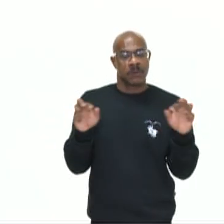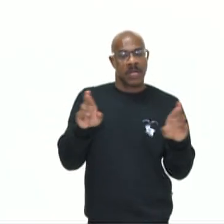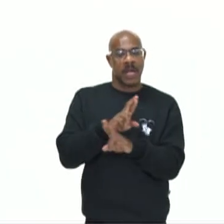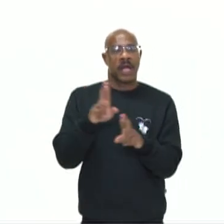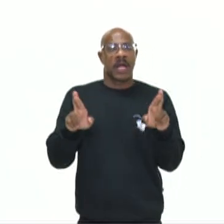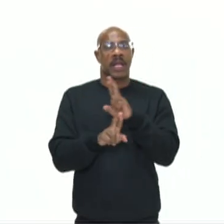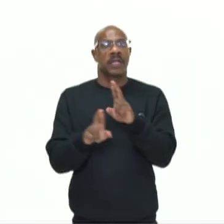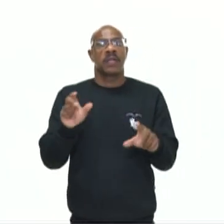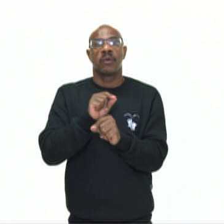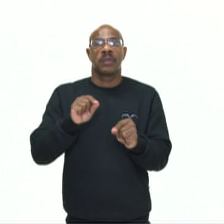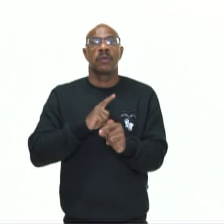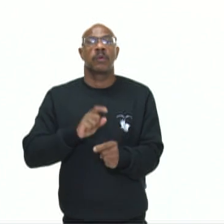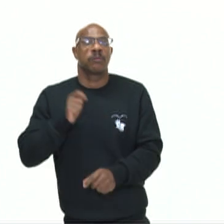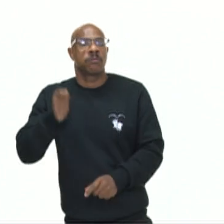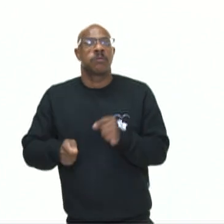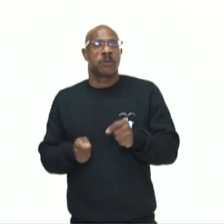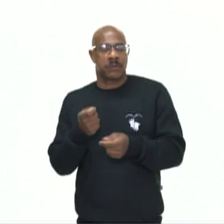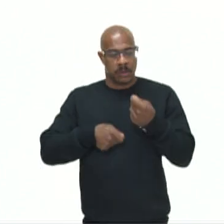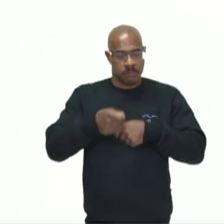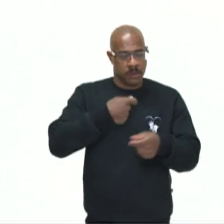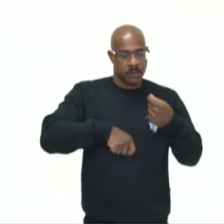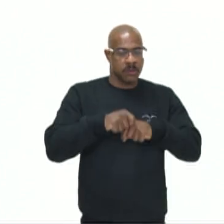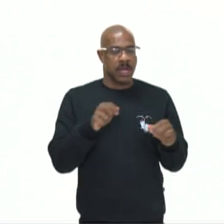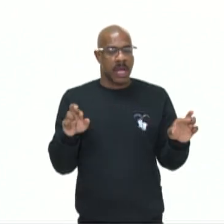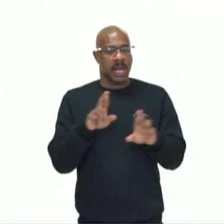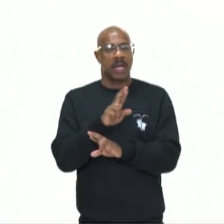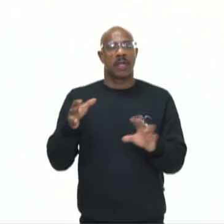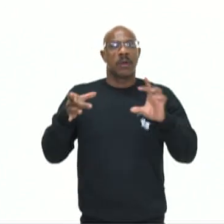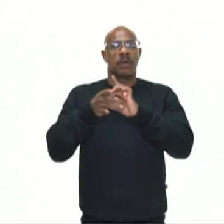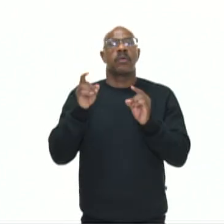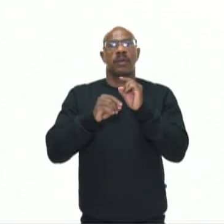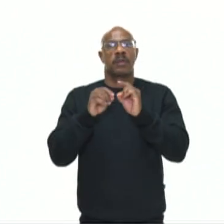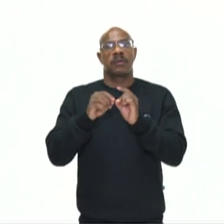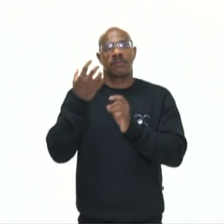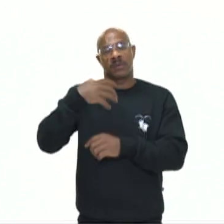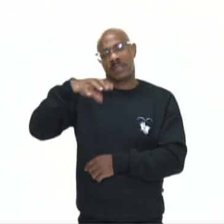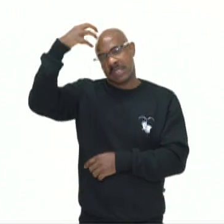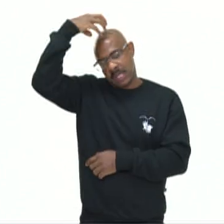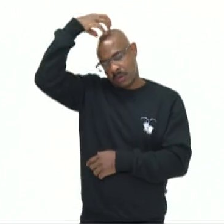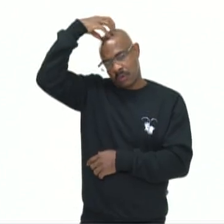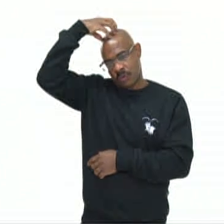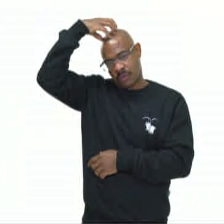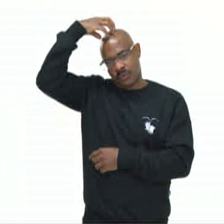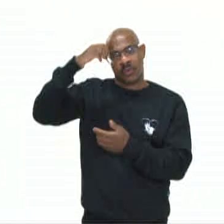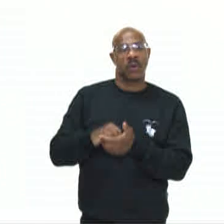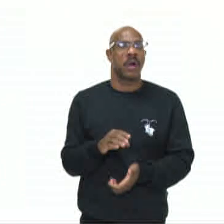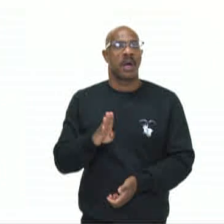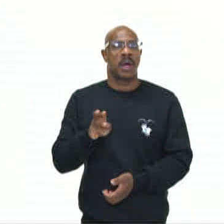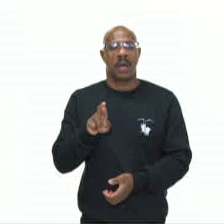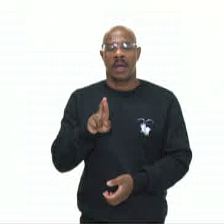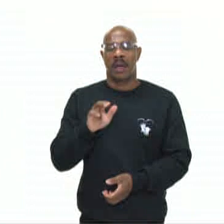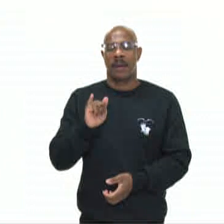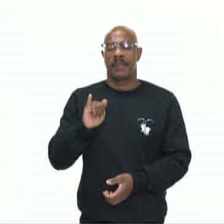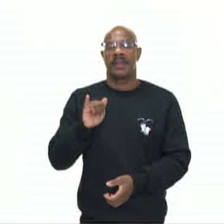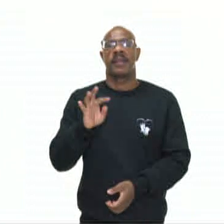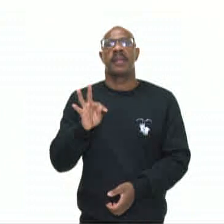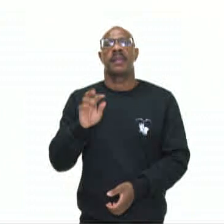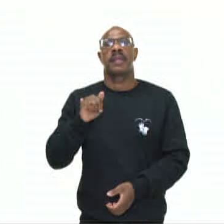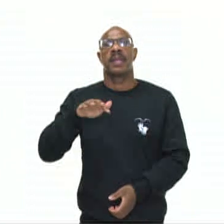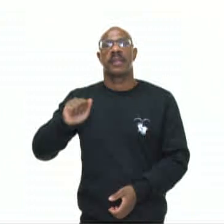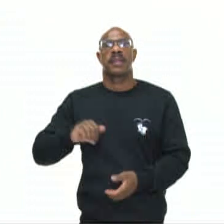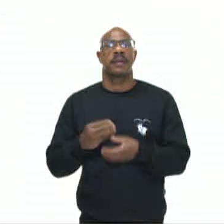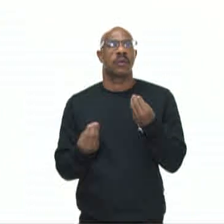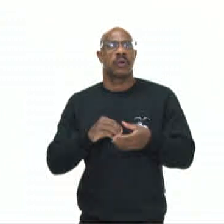relativa autonomia administrativa em relação à coroa britânica, à coroa inglesa? Vamos ver aqui uma possibilidade, né?